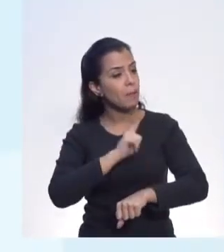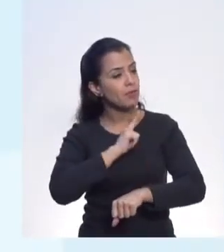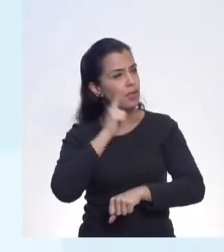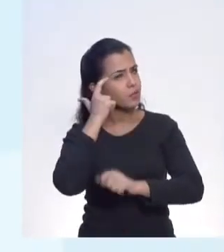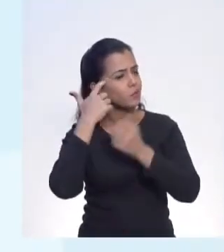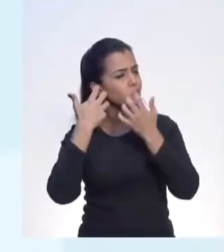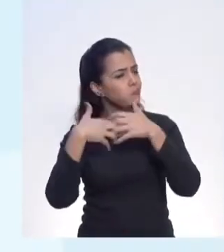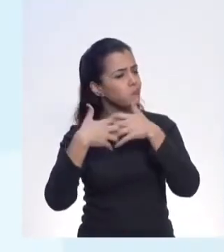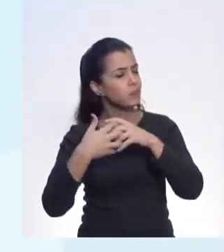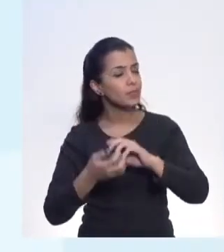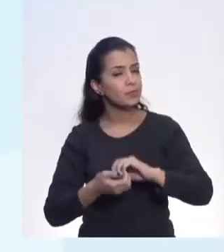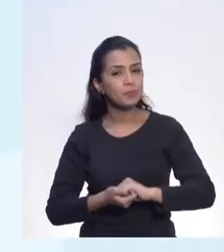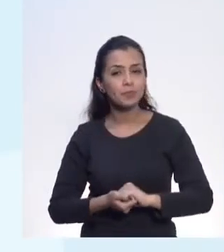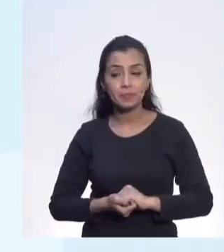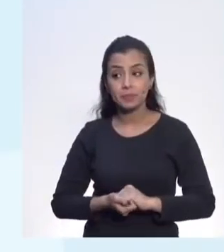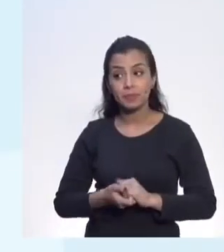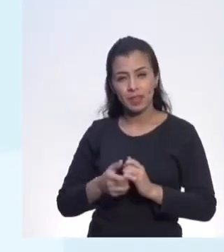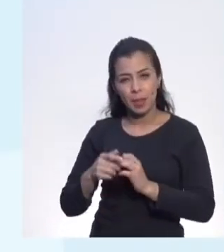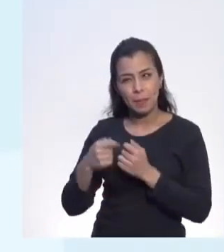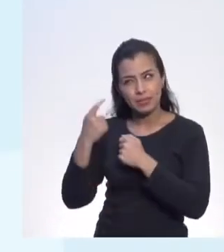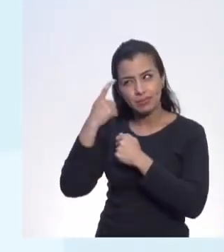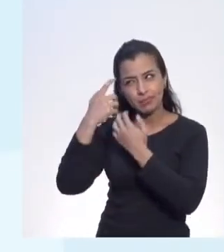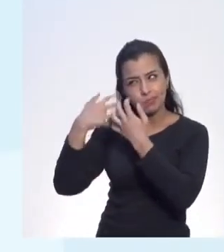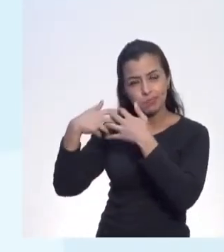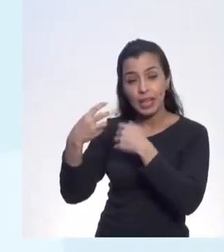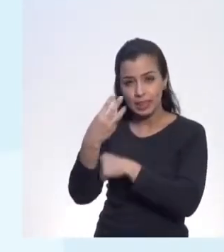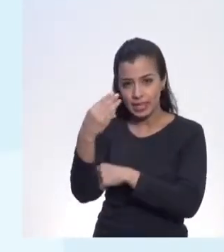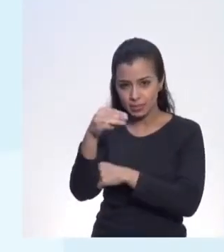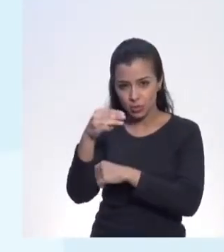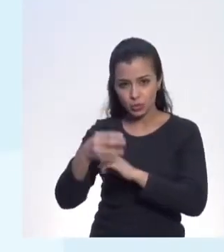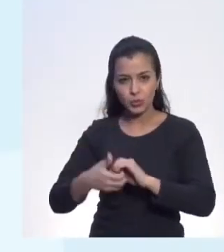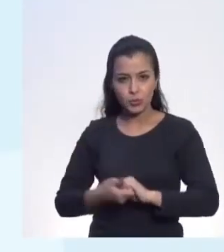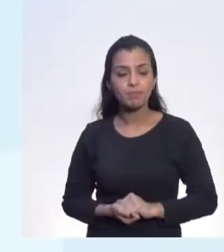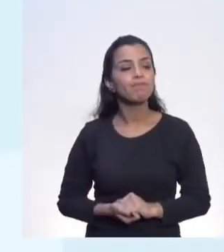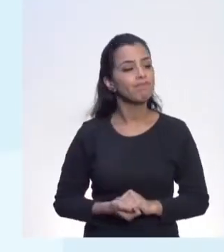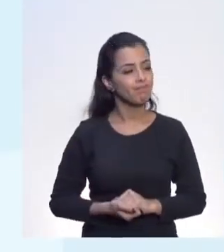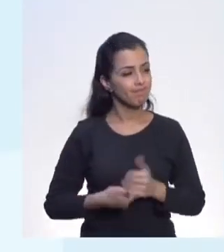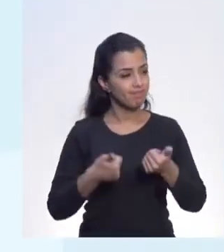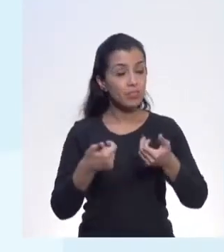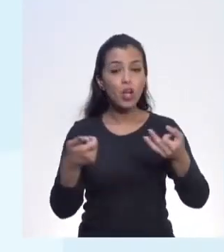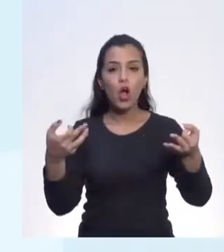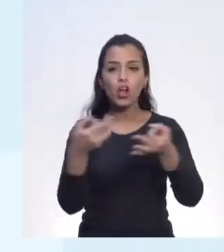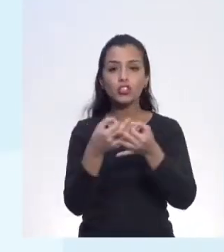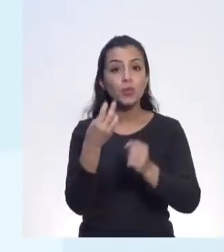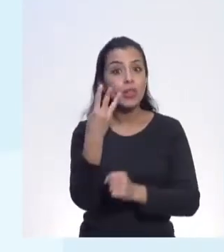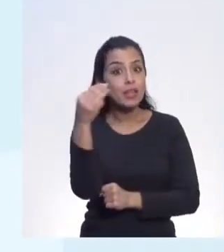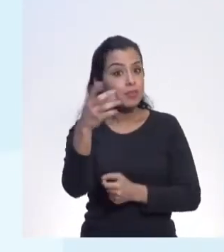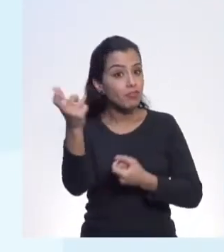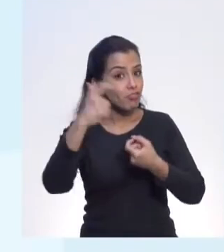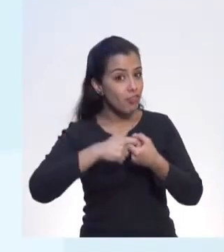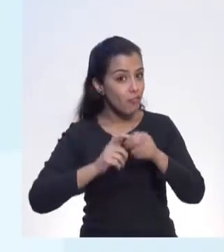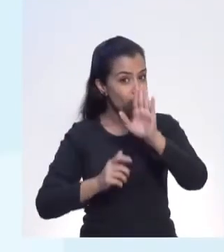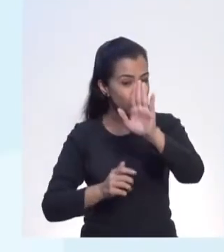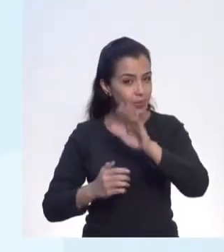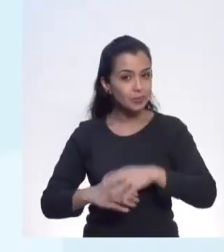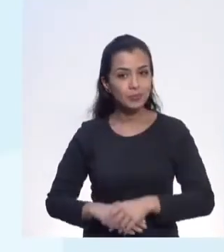pensar? Professora Inês, como eles vão ter que pensar um pouquinho? 3 minutos. Ótimo. Então, daqui 3 minutos,